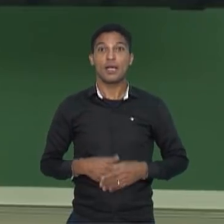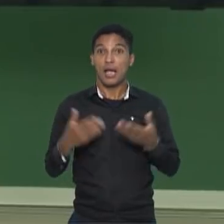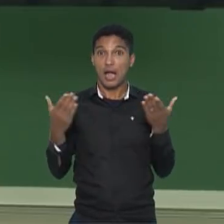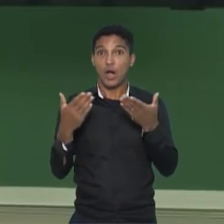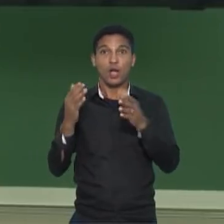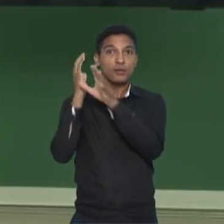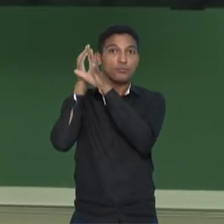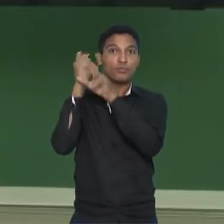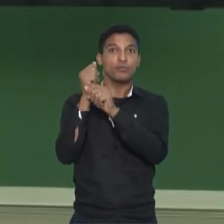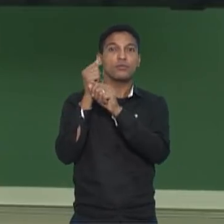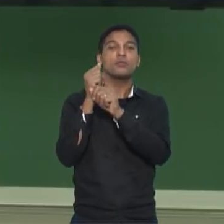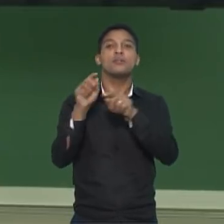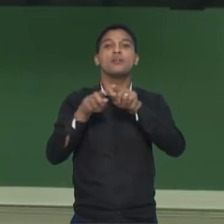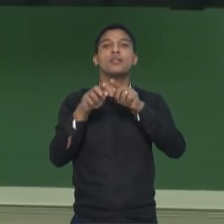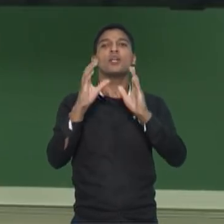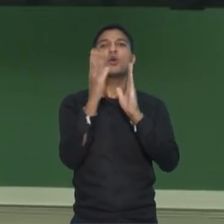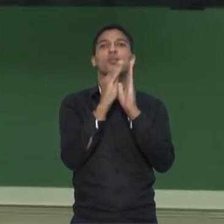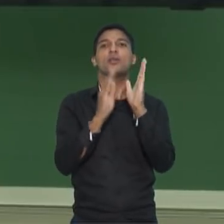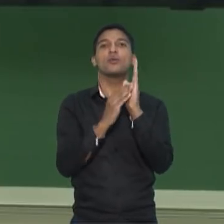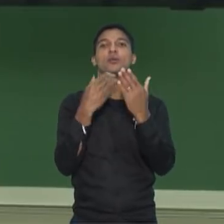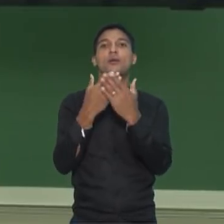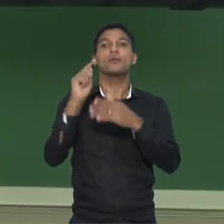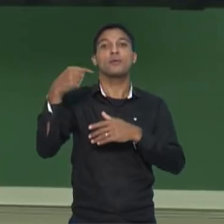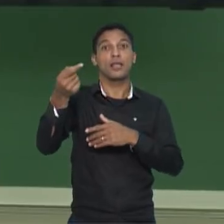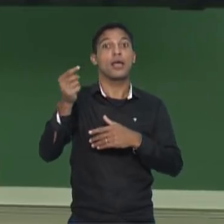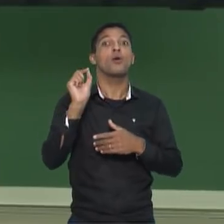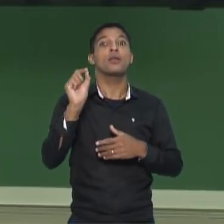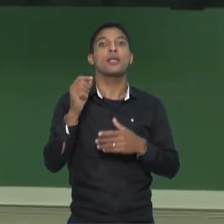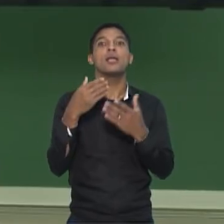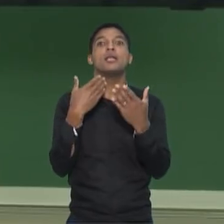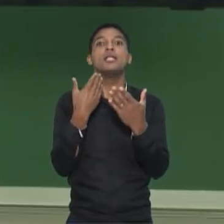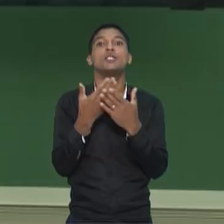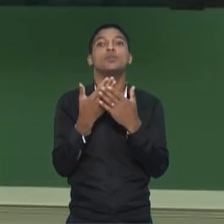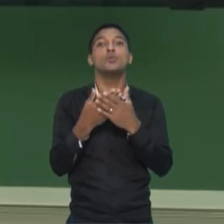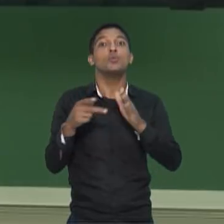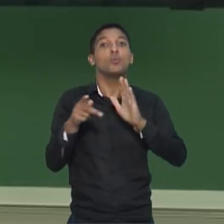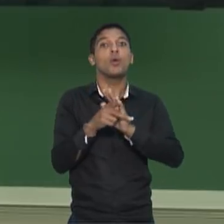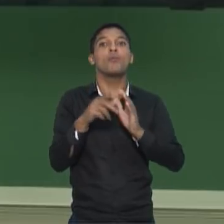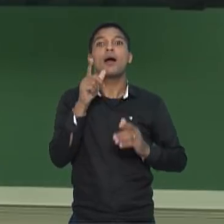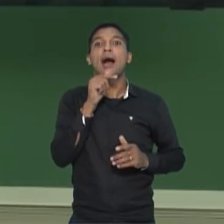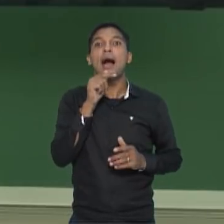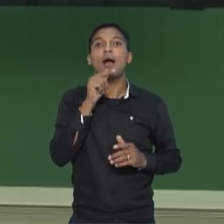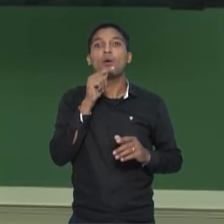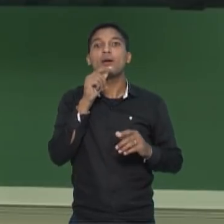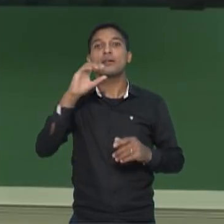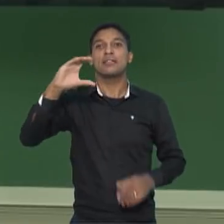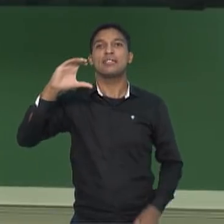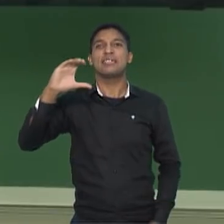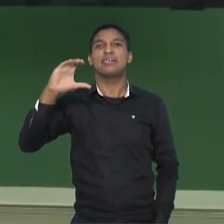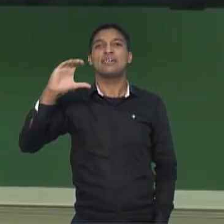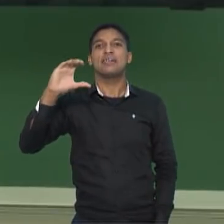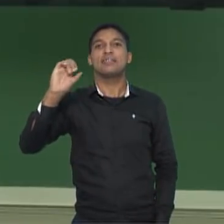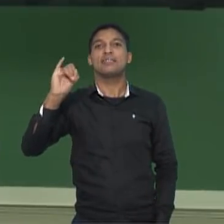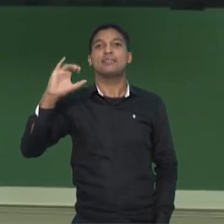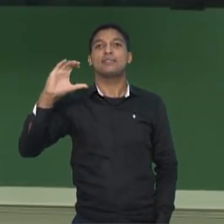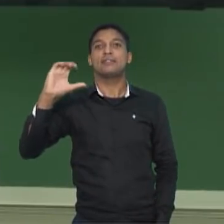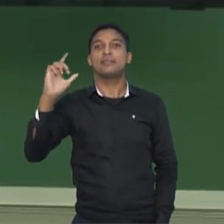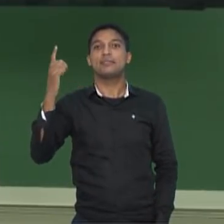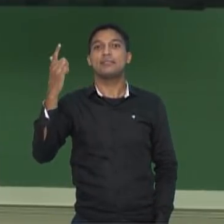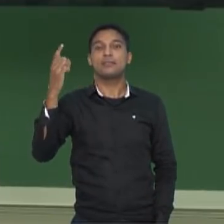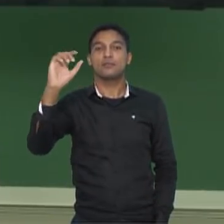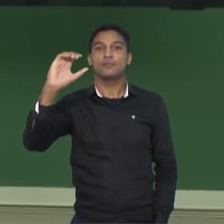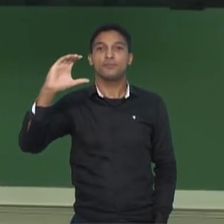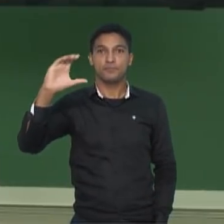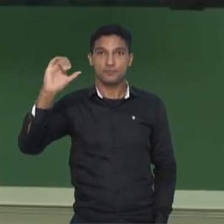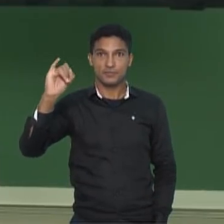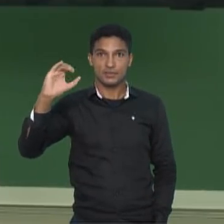Será o estudo da água, o ciclo da água, o ciclo hidrológico, e a hidrografia, como que a água aparece em